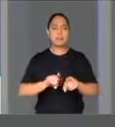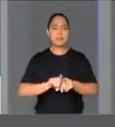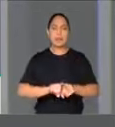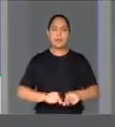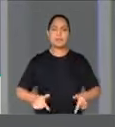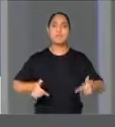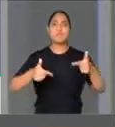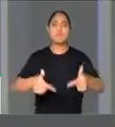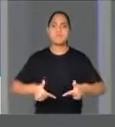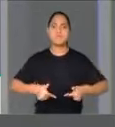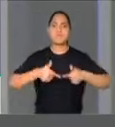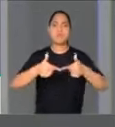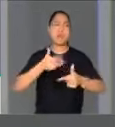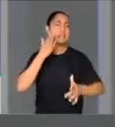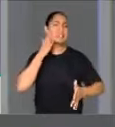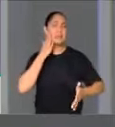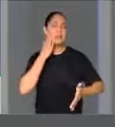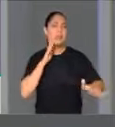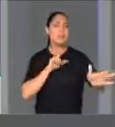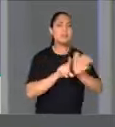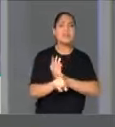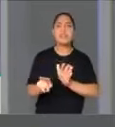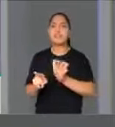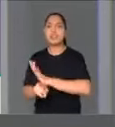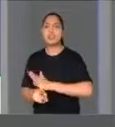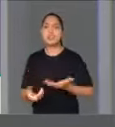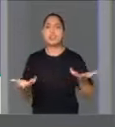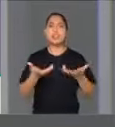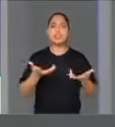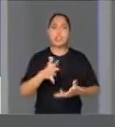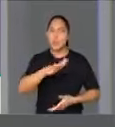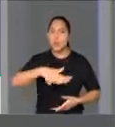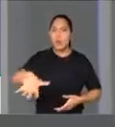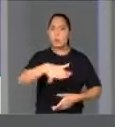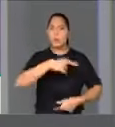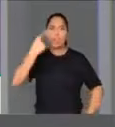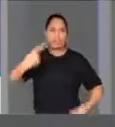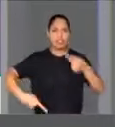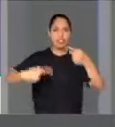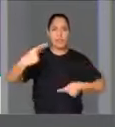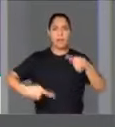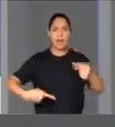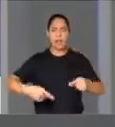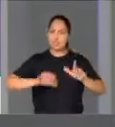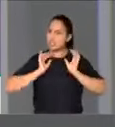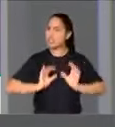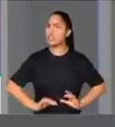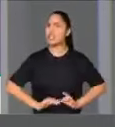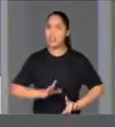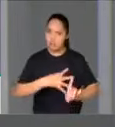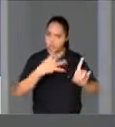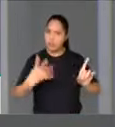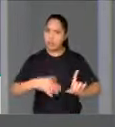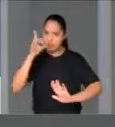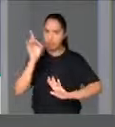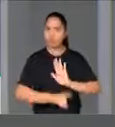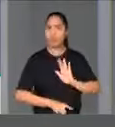regime e que também reivindicava na esquerda um espaço para debater a cidadania da comunidade